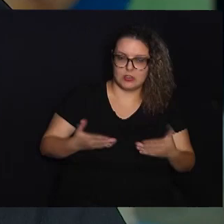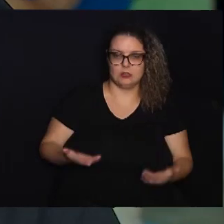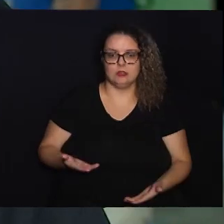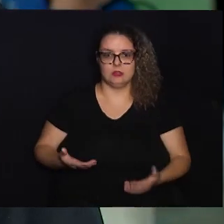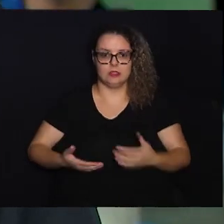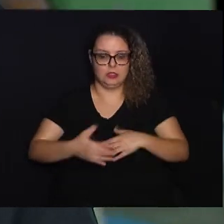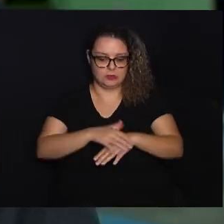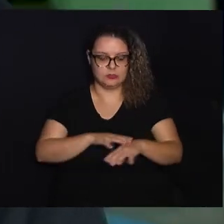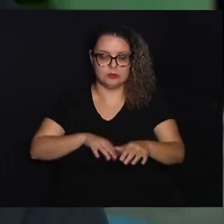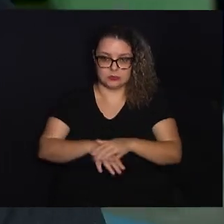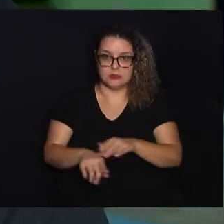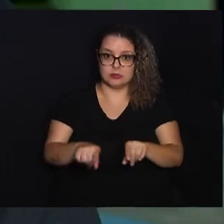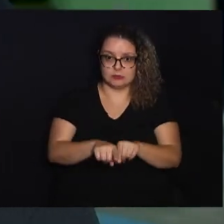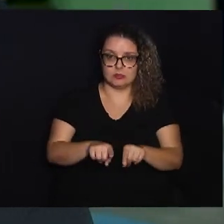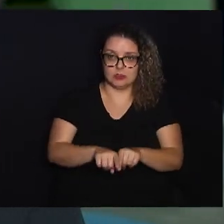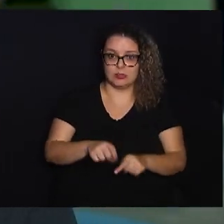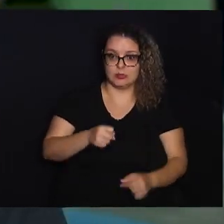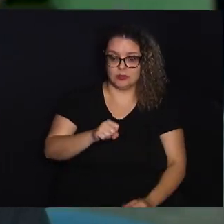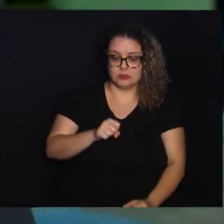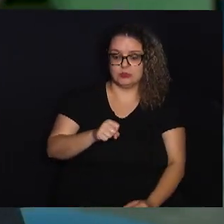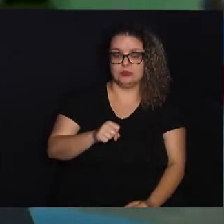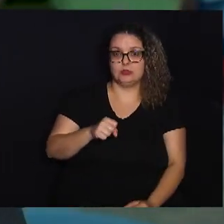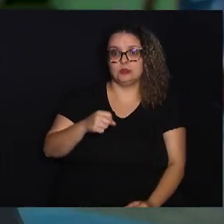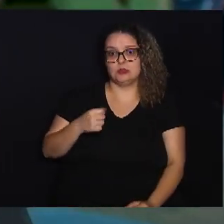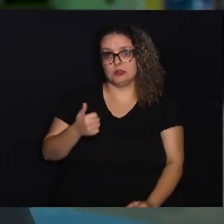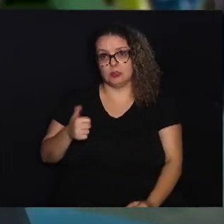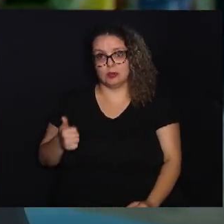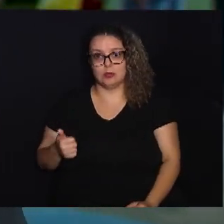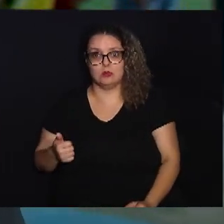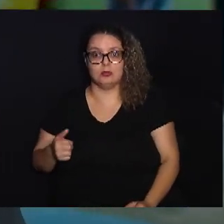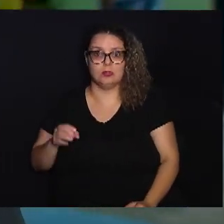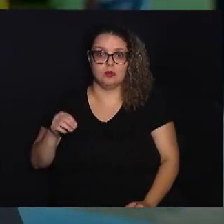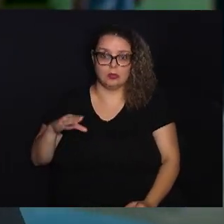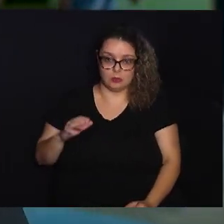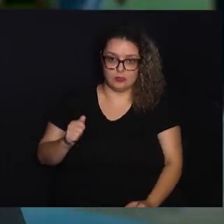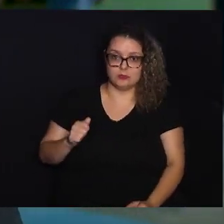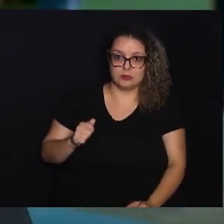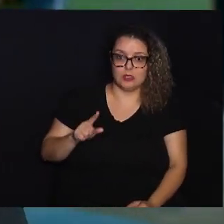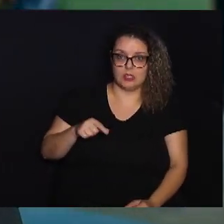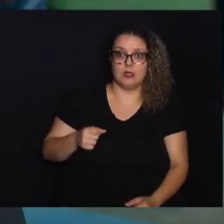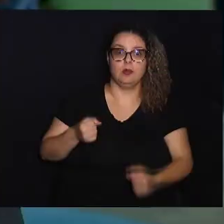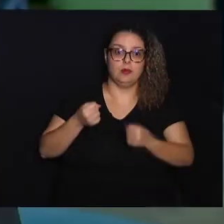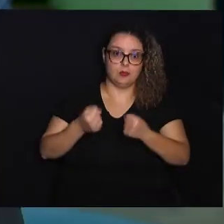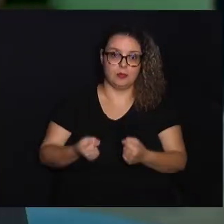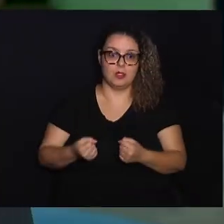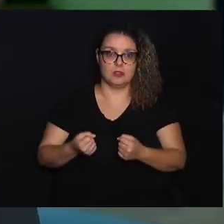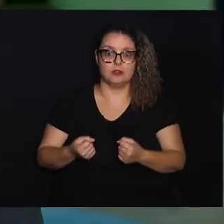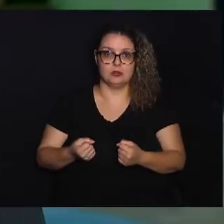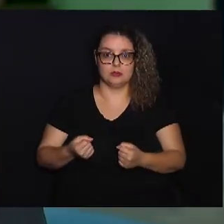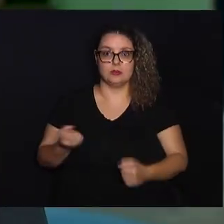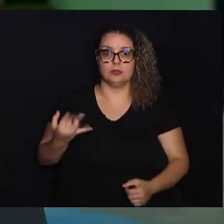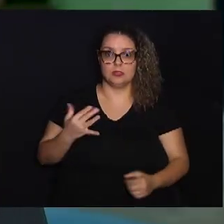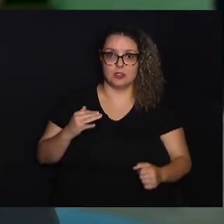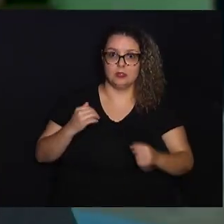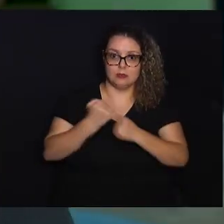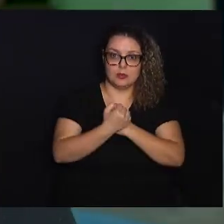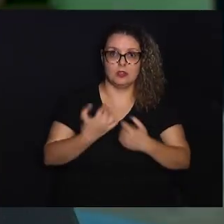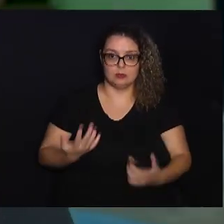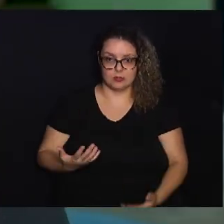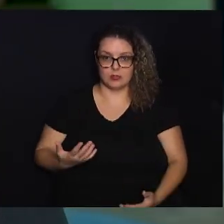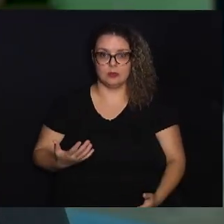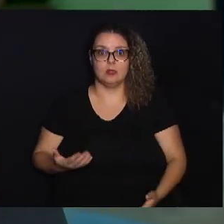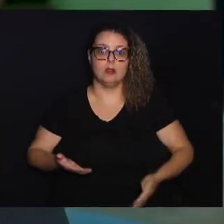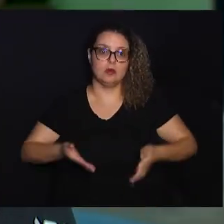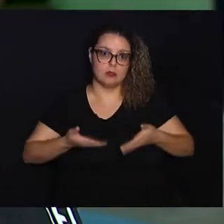lutadores menores, são um pouquinho menores. Mesmo as luvas elas são de 8 e 10 onças. Tá? Assim, a onça é o peso da luva, né? E a